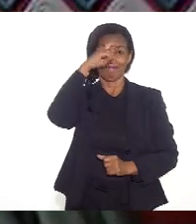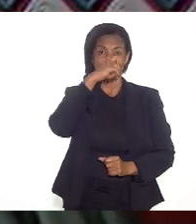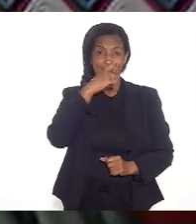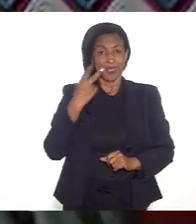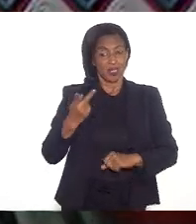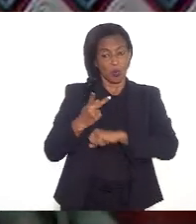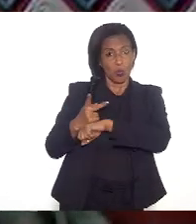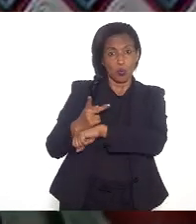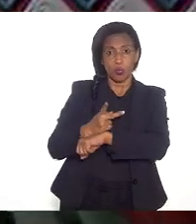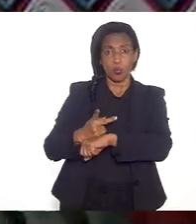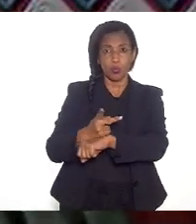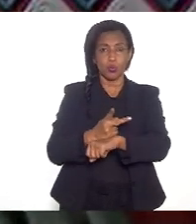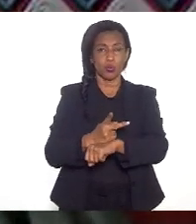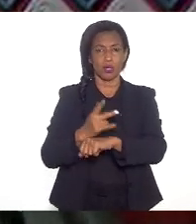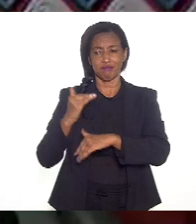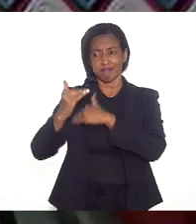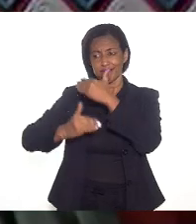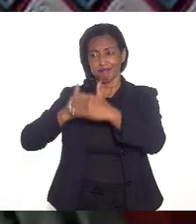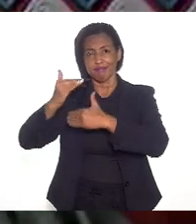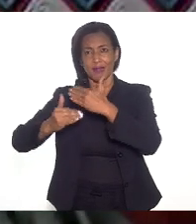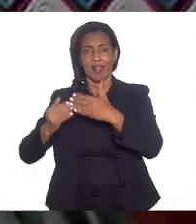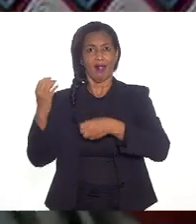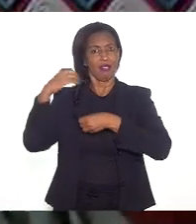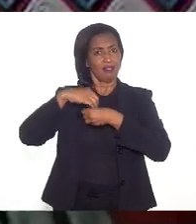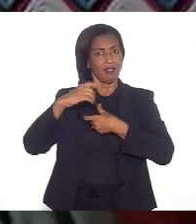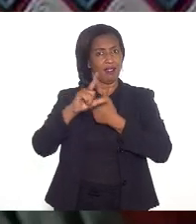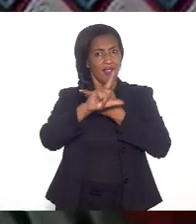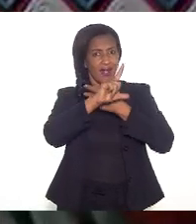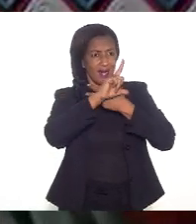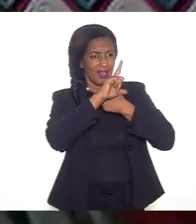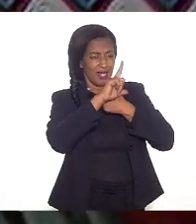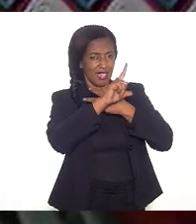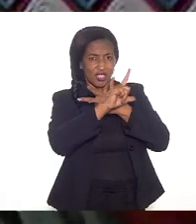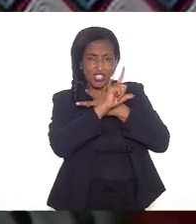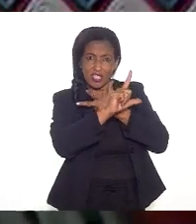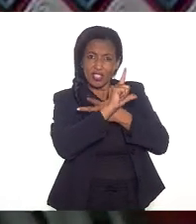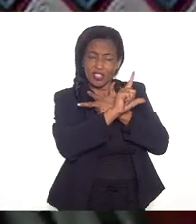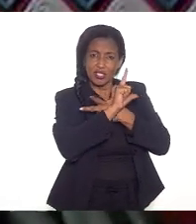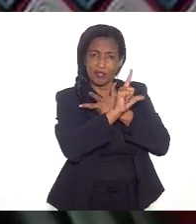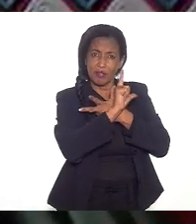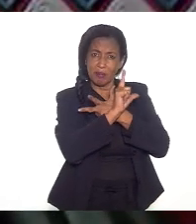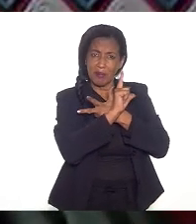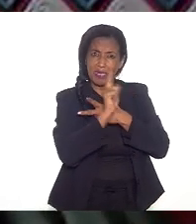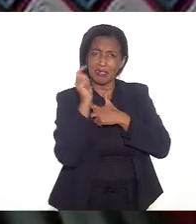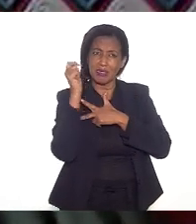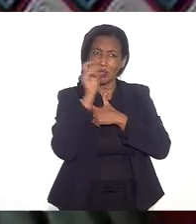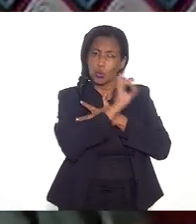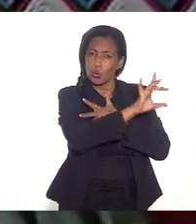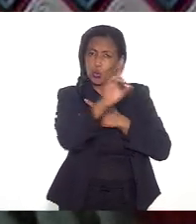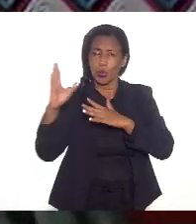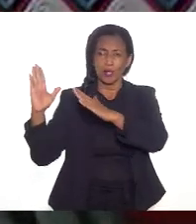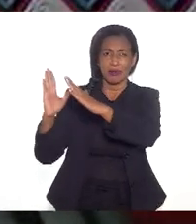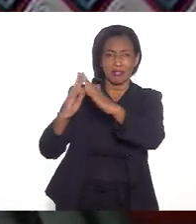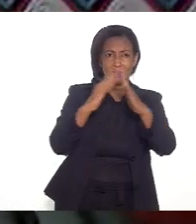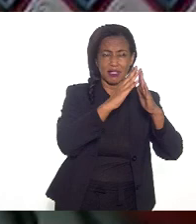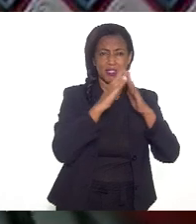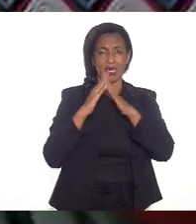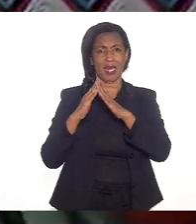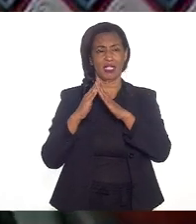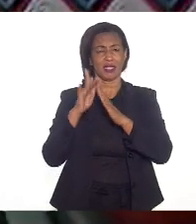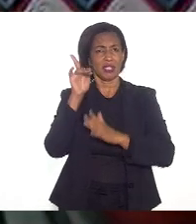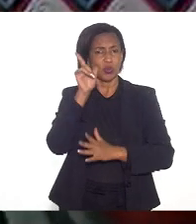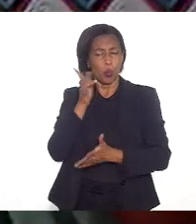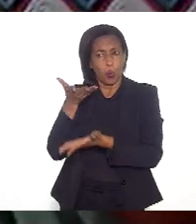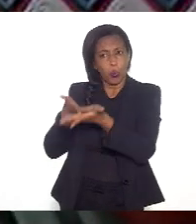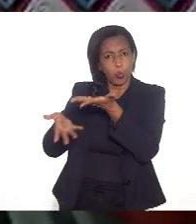busca construir aqui legislativamente, em todas as casas, a possibilidade de que a gente ordene as relações